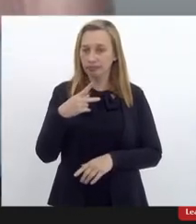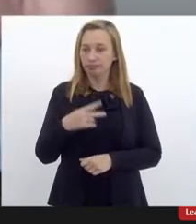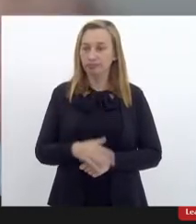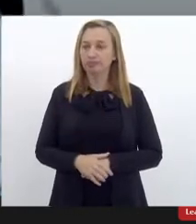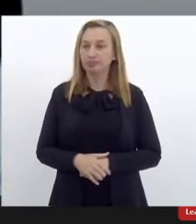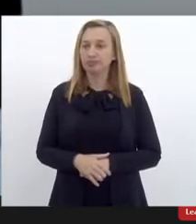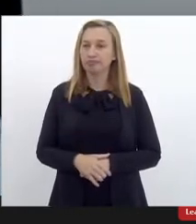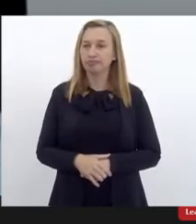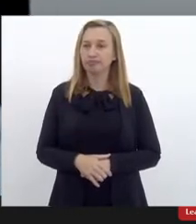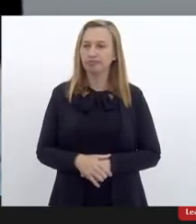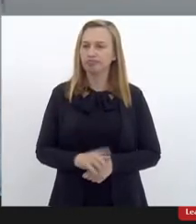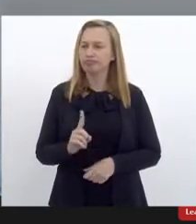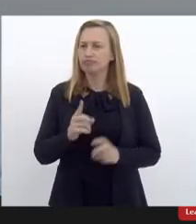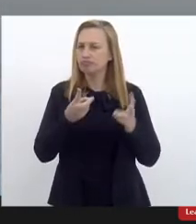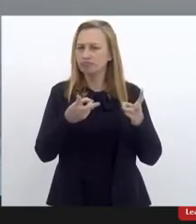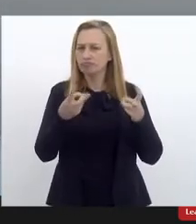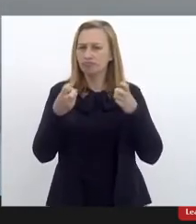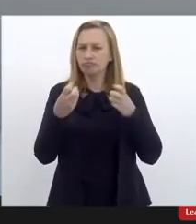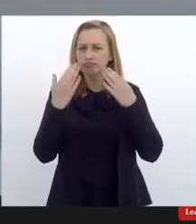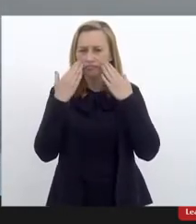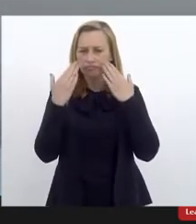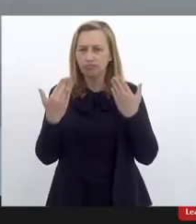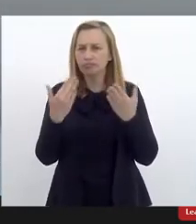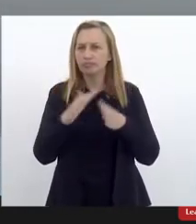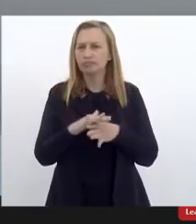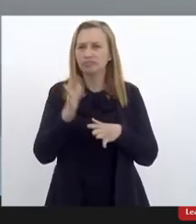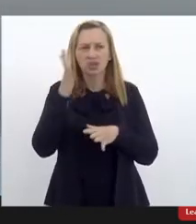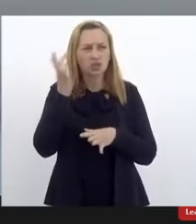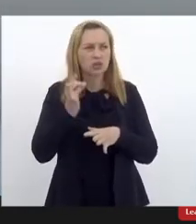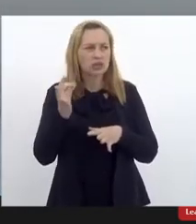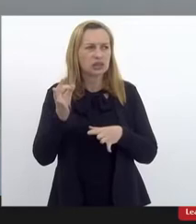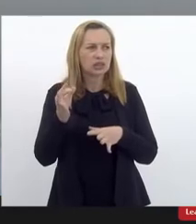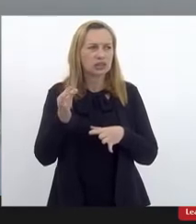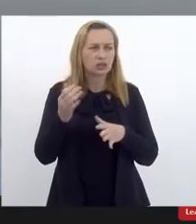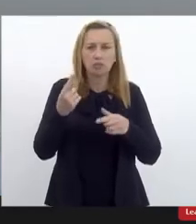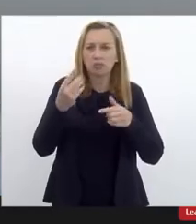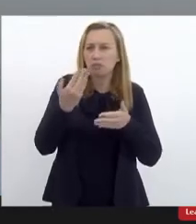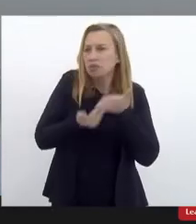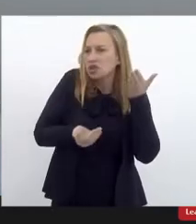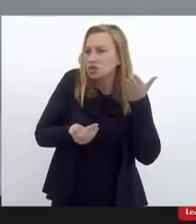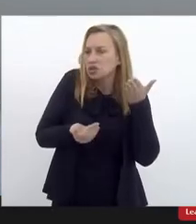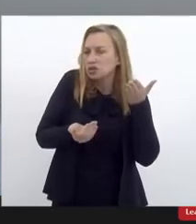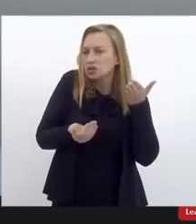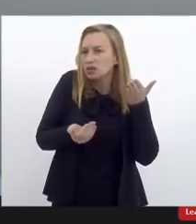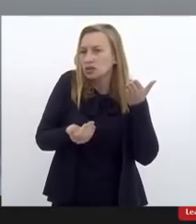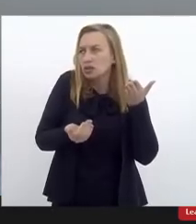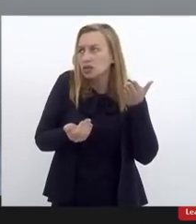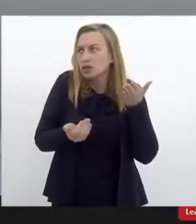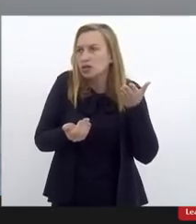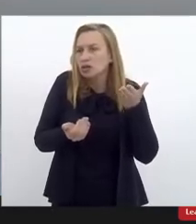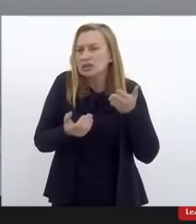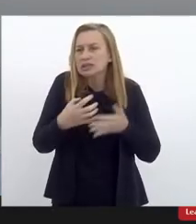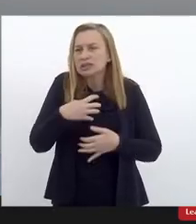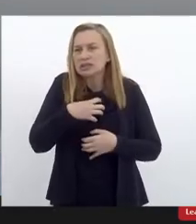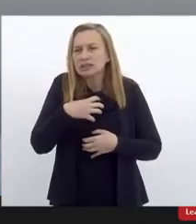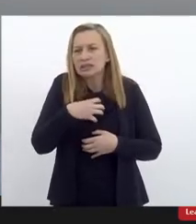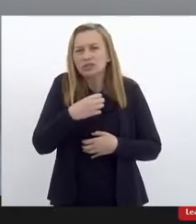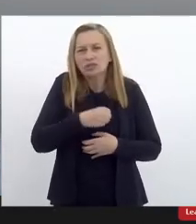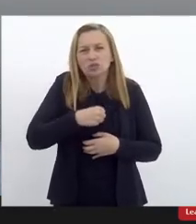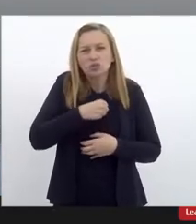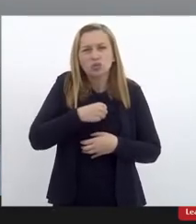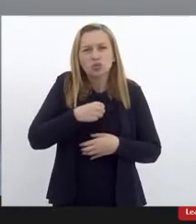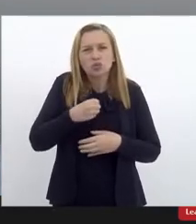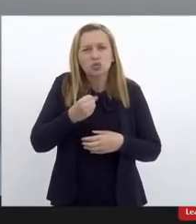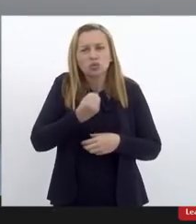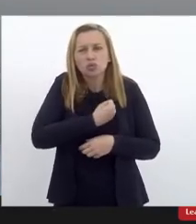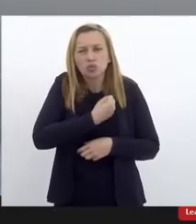queria ainda, porque também não percebi na apresentação, não sei se me distrair, mas enfim, eu sinto falta ainda de um balanço,